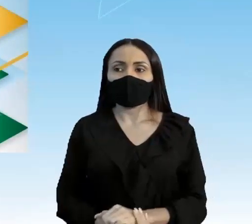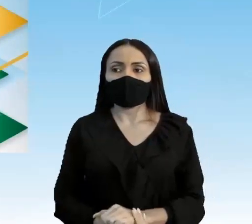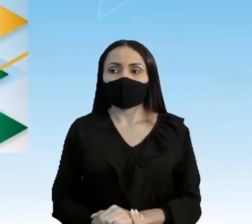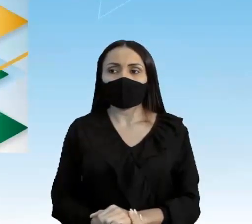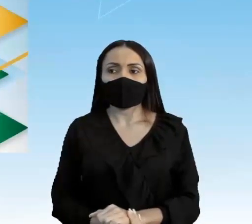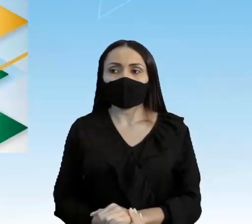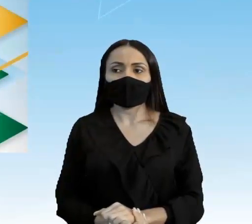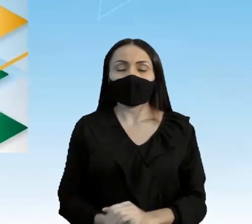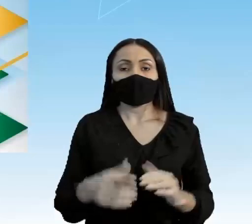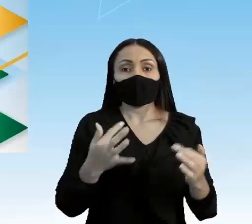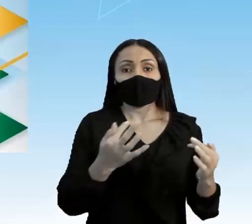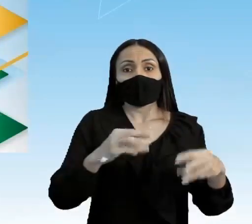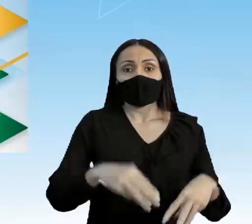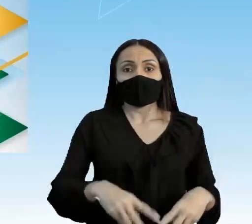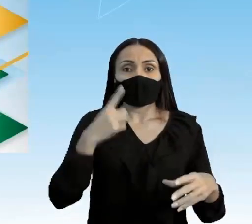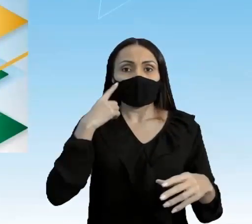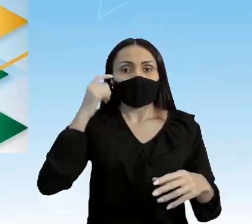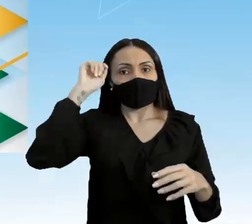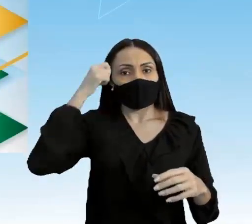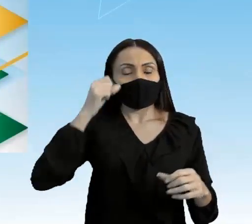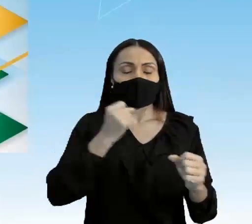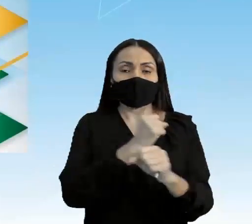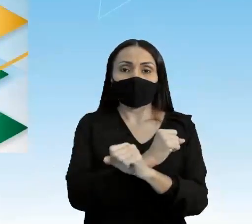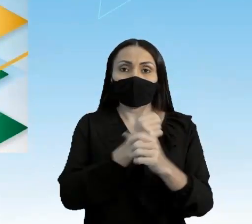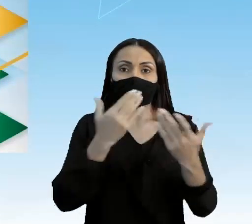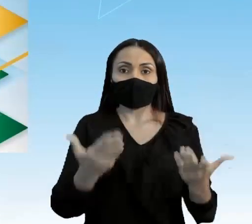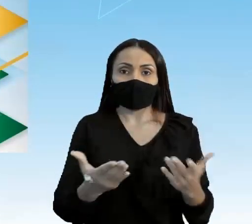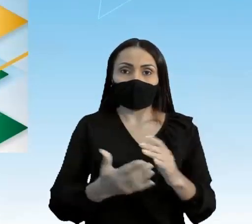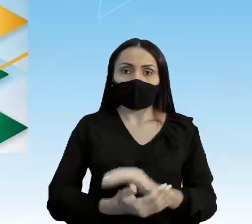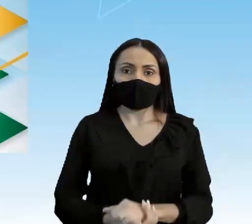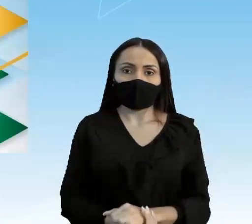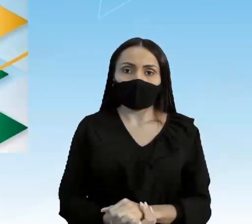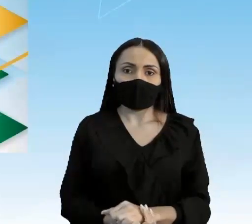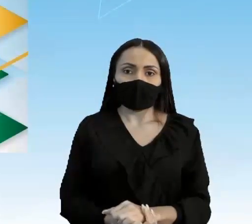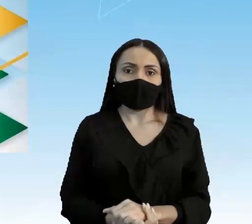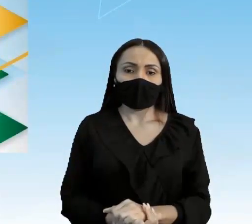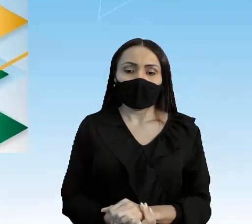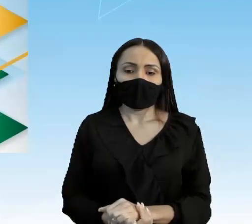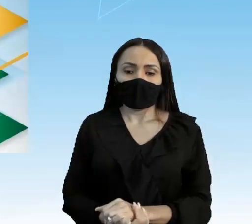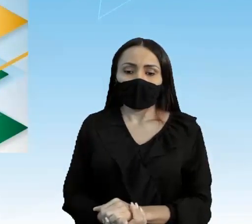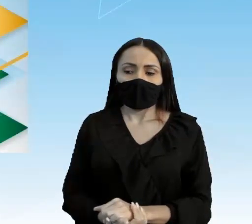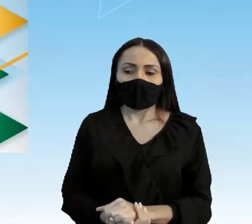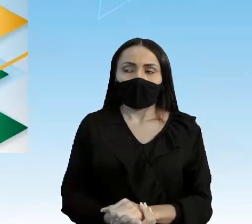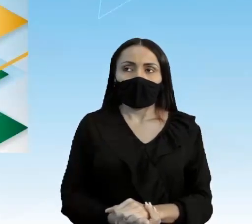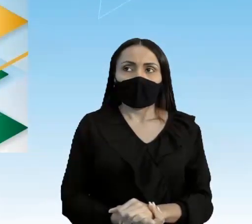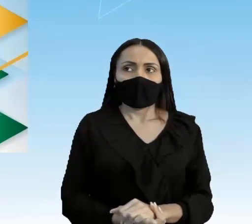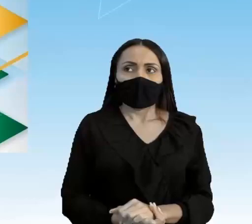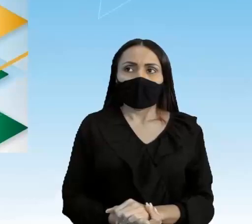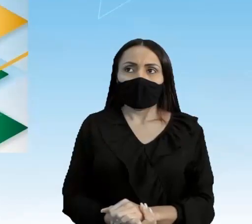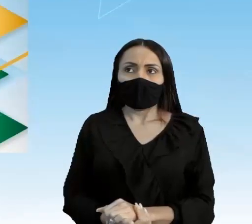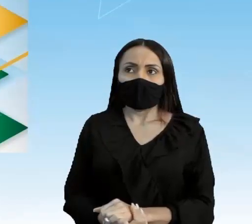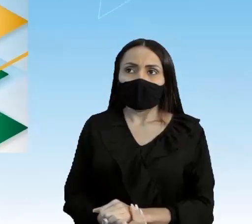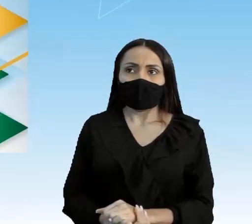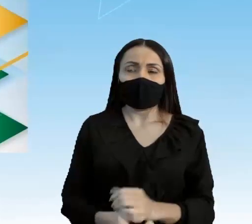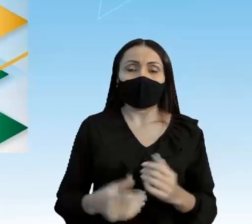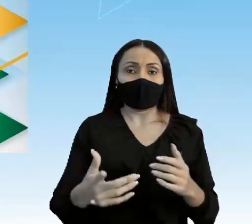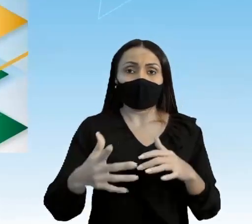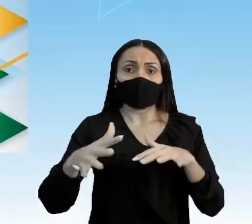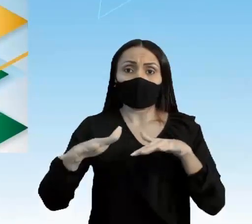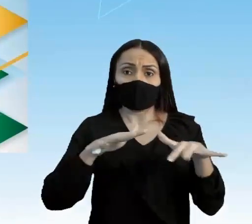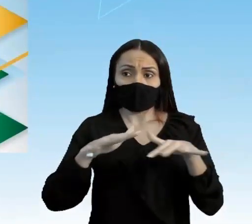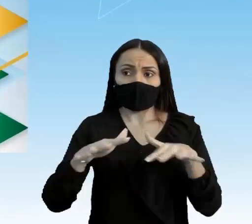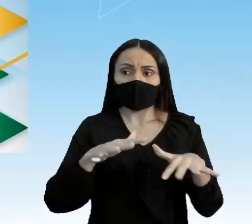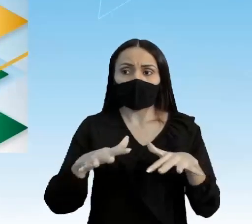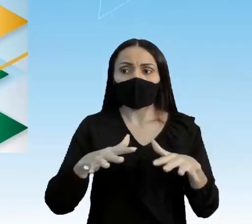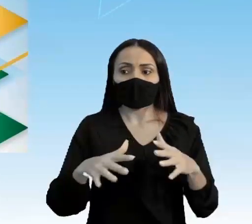proclamou o fim da escravidão negra e dos tributos indígenas. Unidos contra esse movimento que